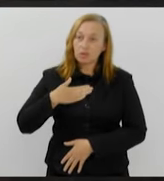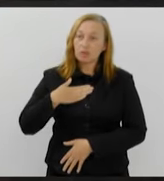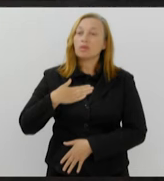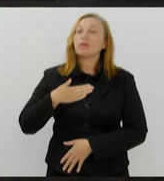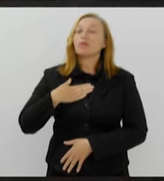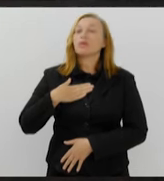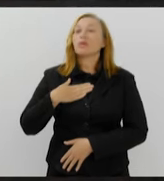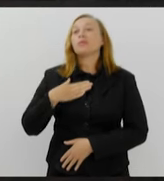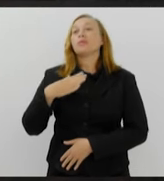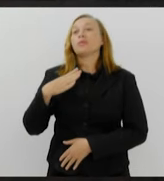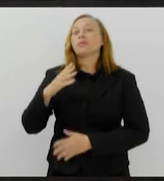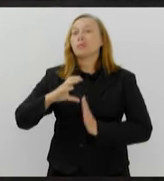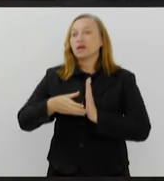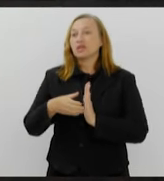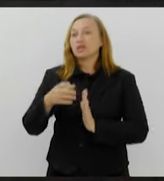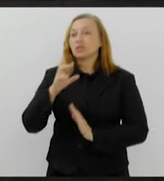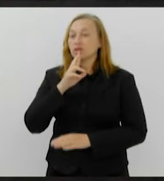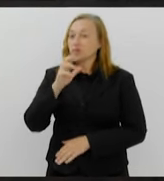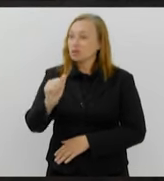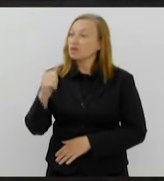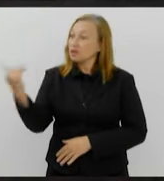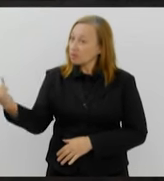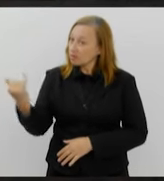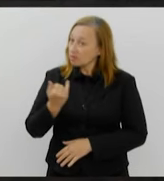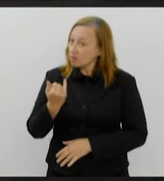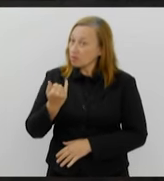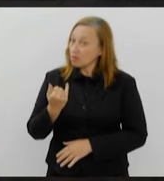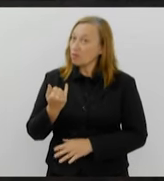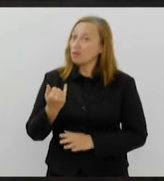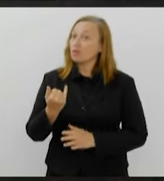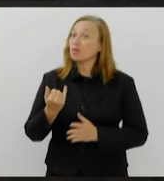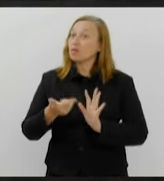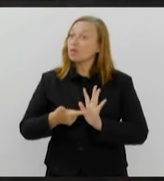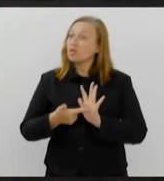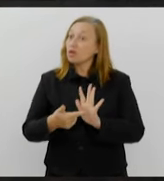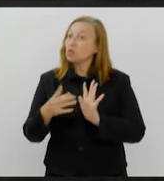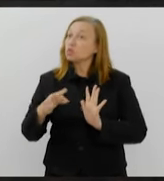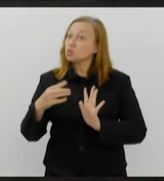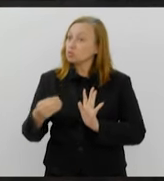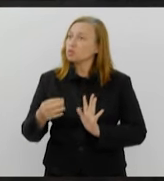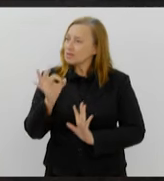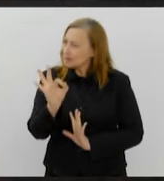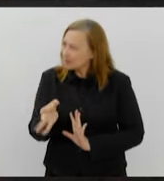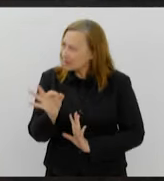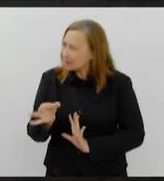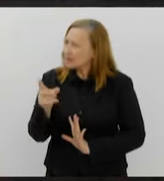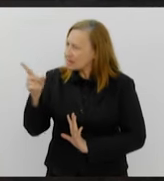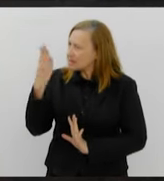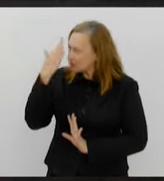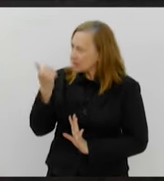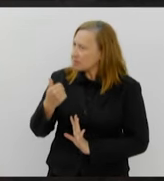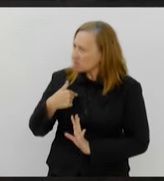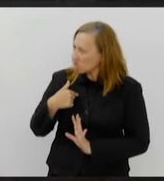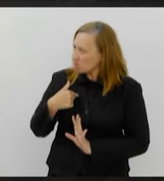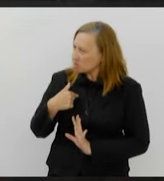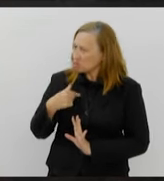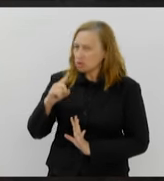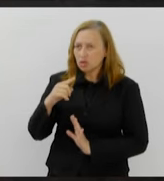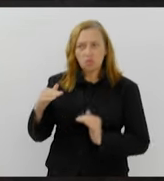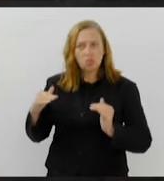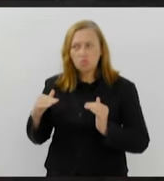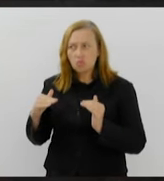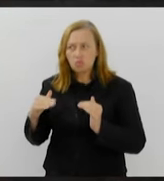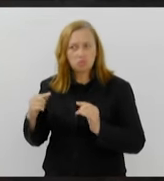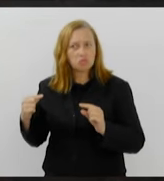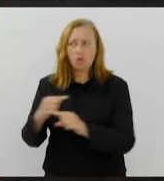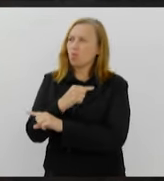Amorim que me deu a versão dele né eu tenho certeza e ele sabe que eu não coaduno com esse tipo de